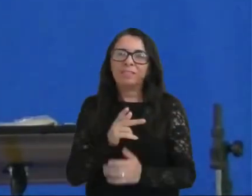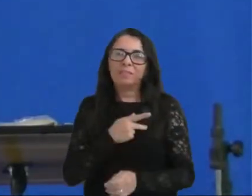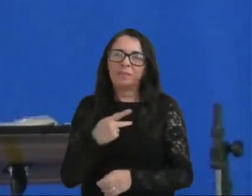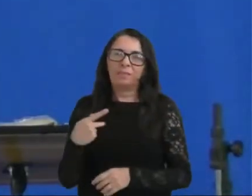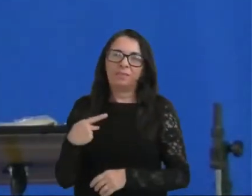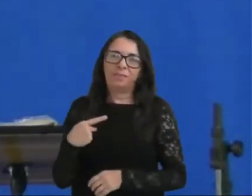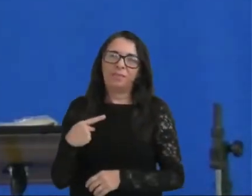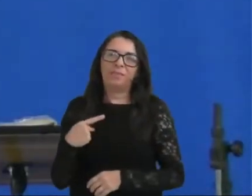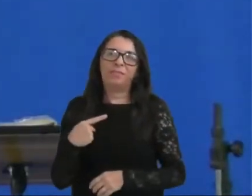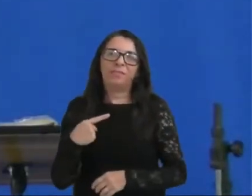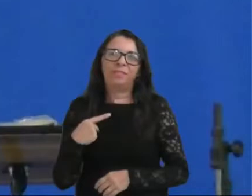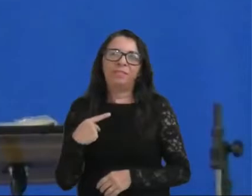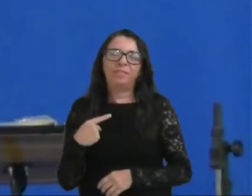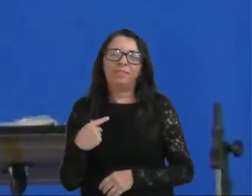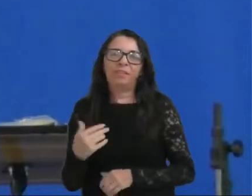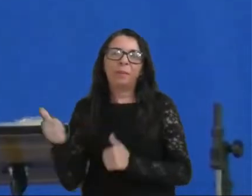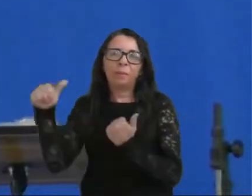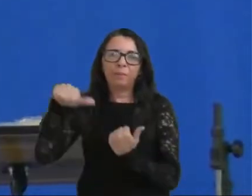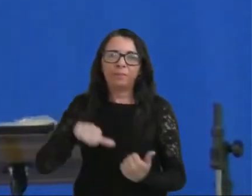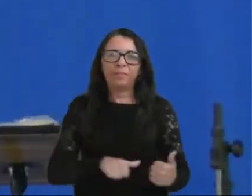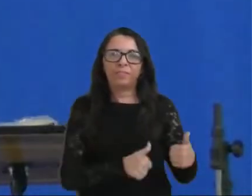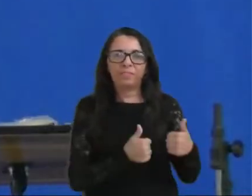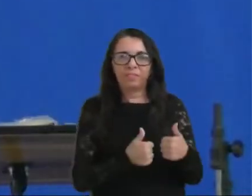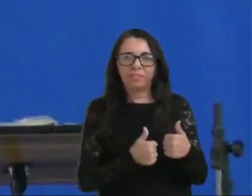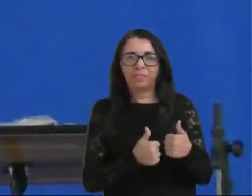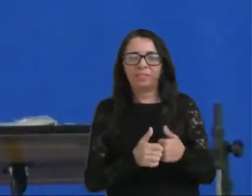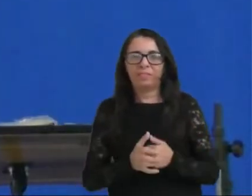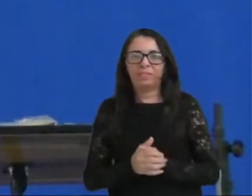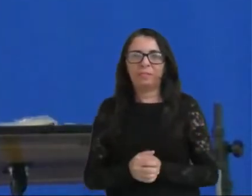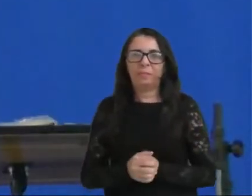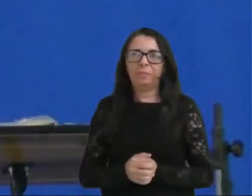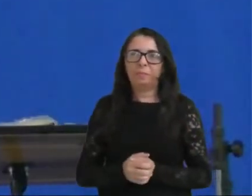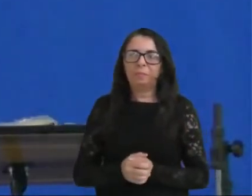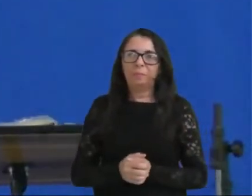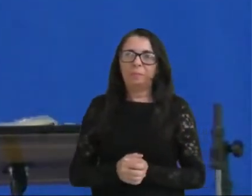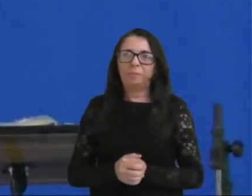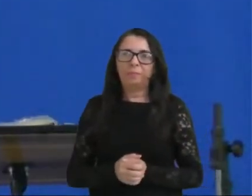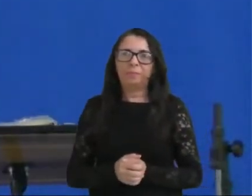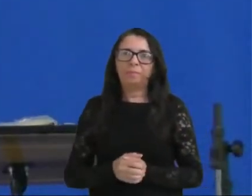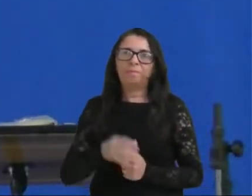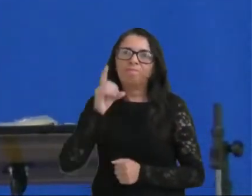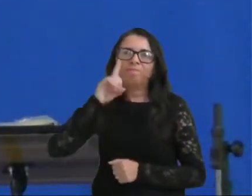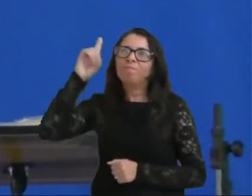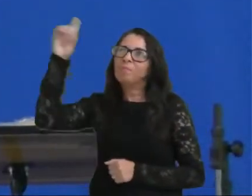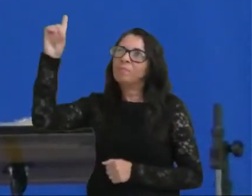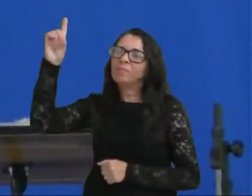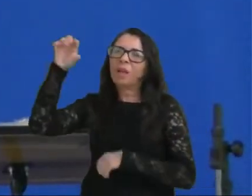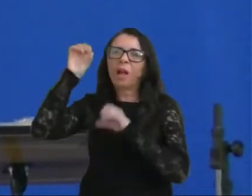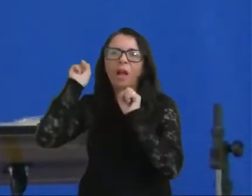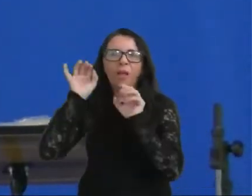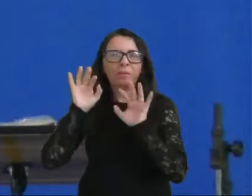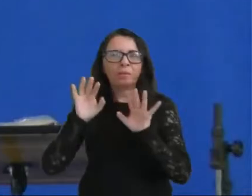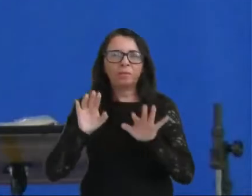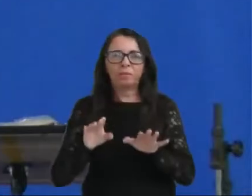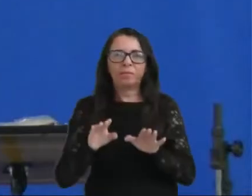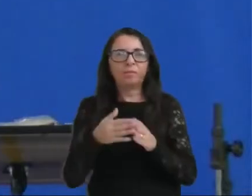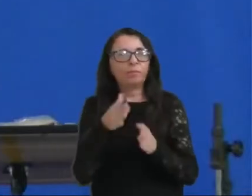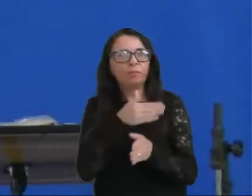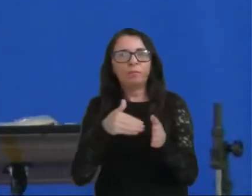missão Deus a escolheu para que ela fosse auxiliadora de um pastor, uma missão um pouco